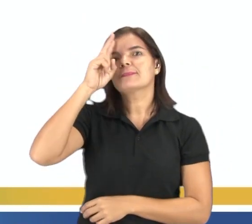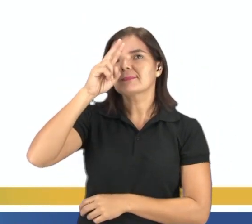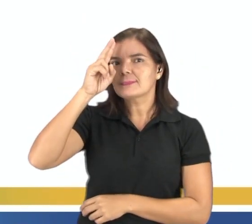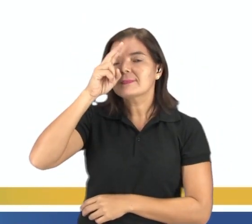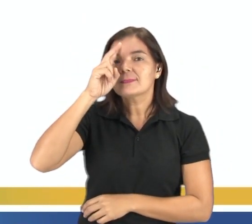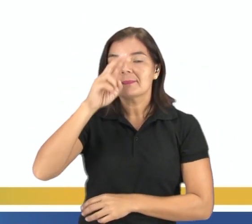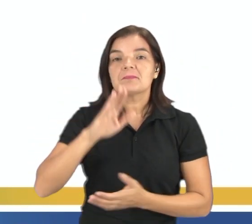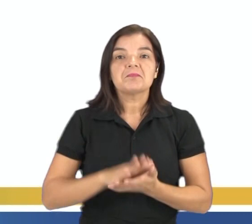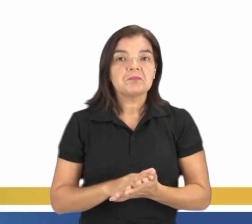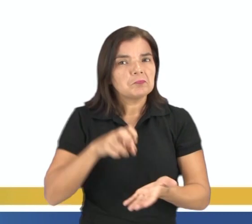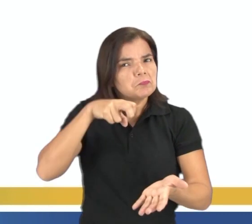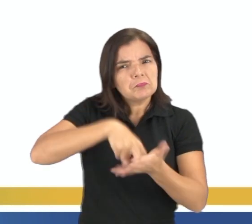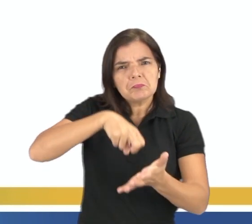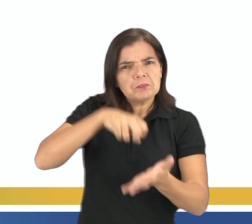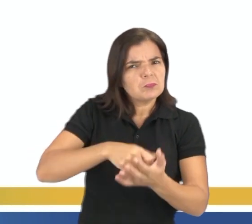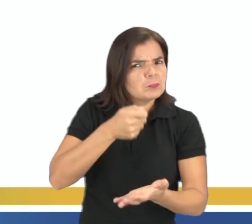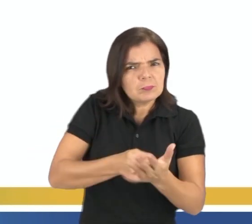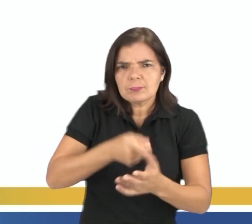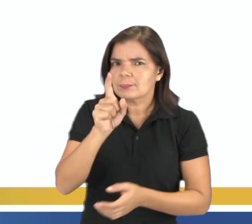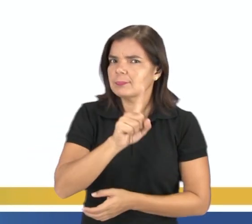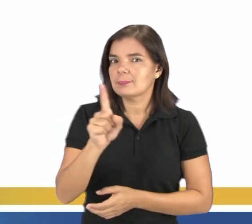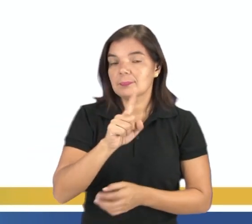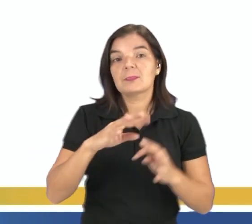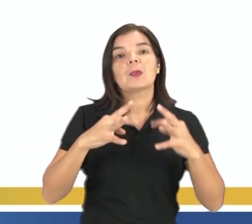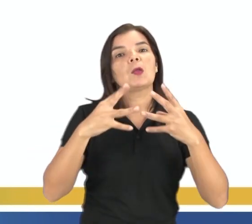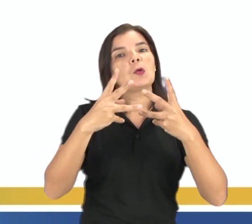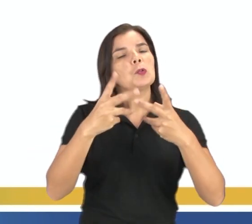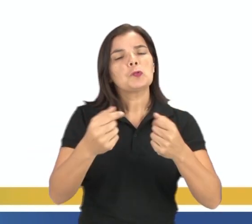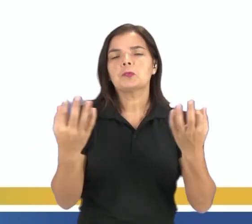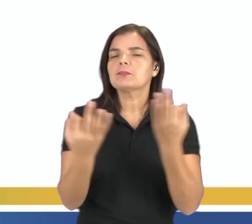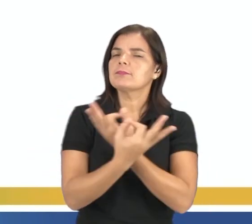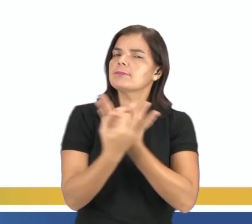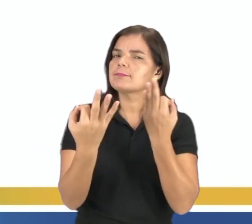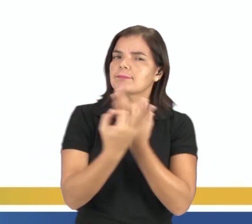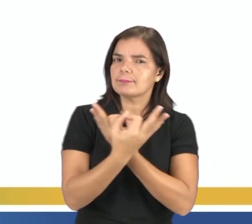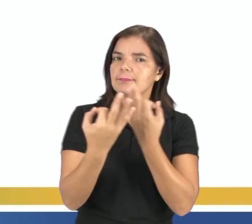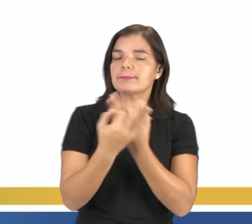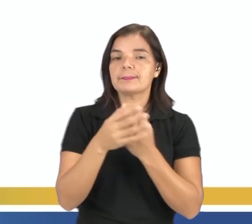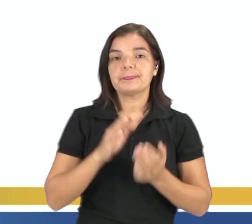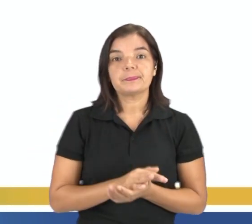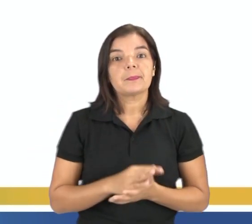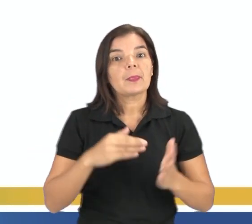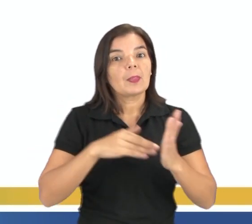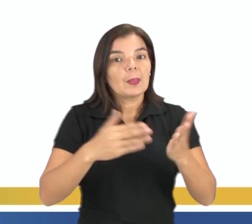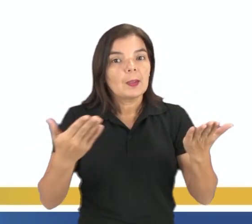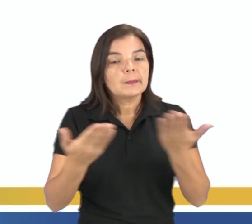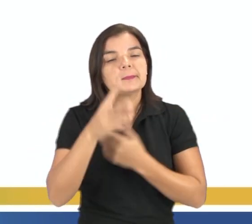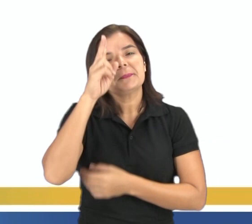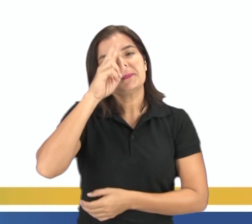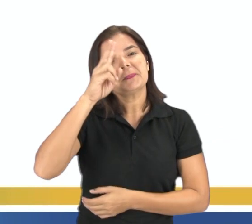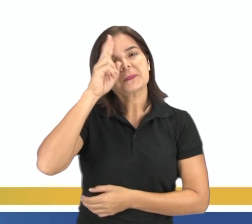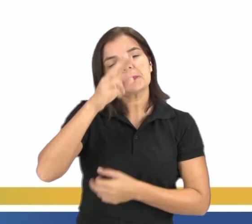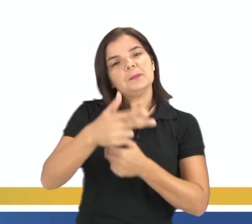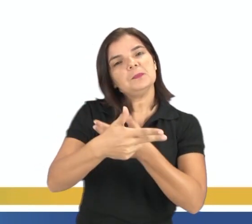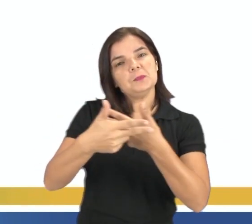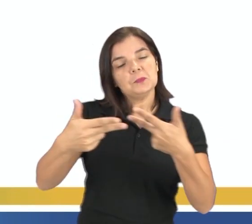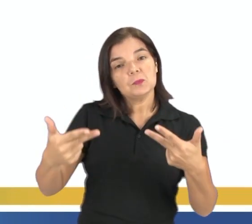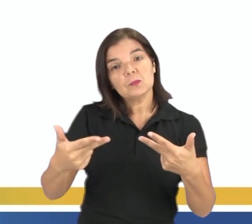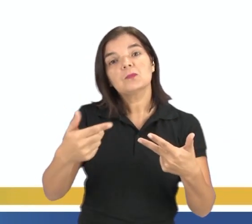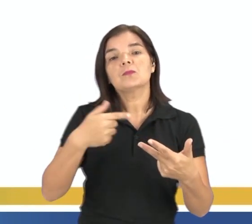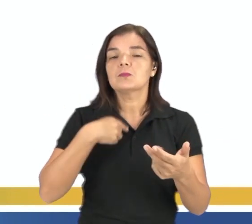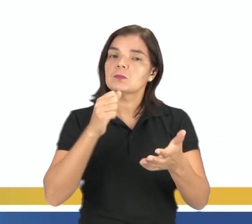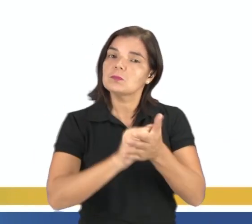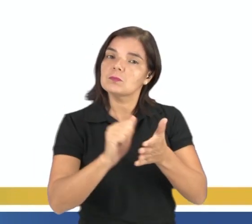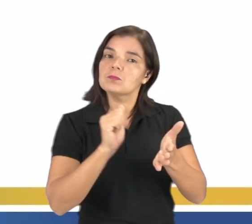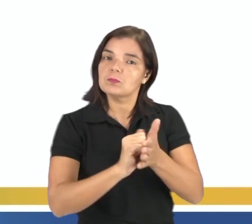histórias, nem os castigos severos. Tudo corria perfeitamente. Até hoje lembro de lições em